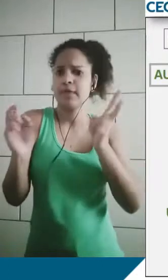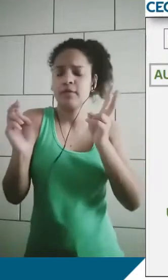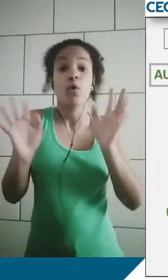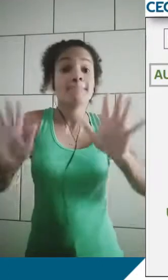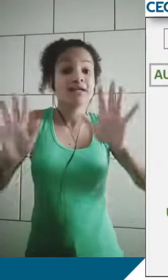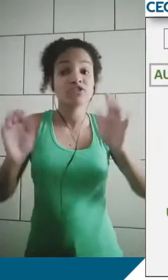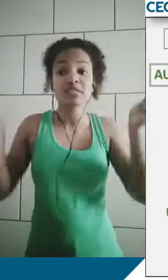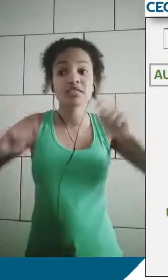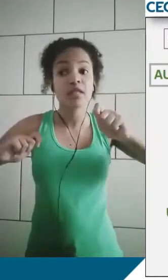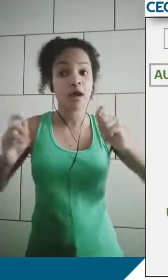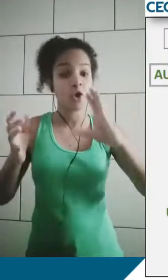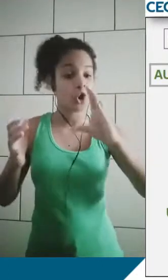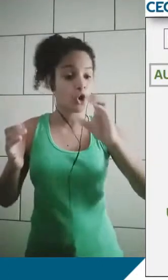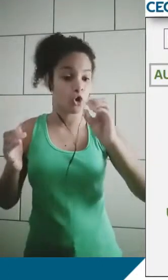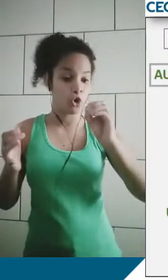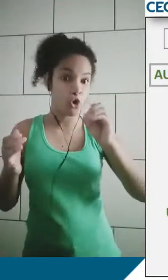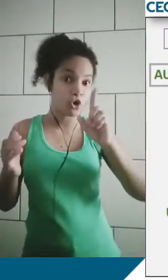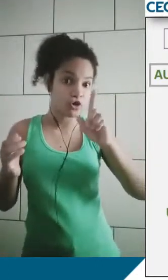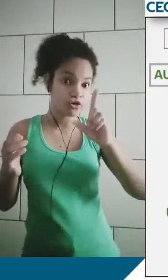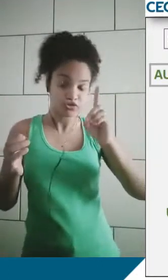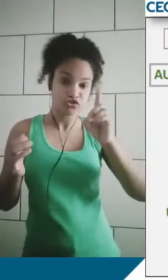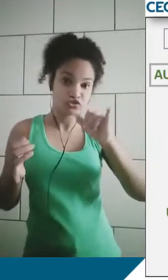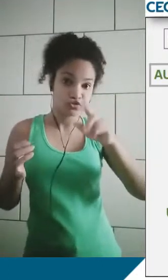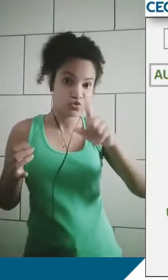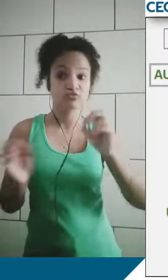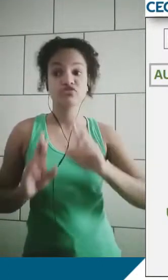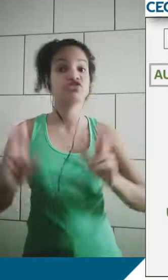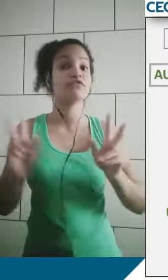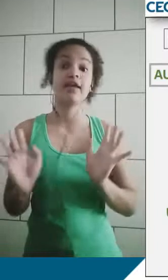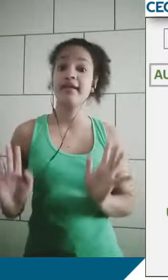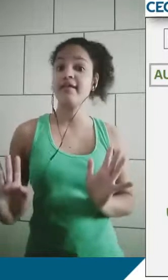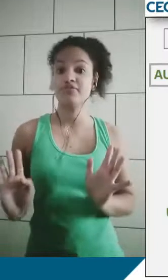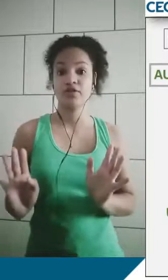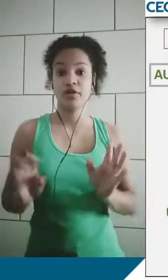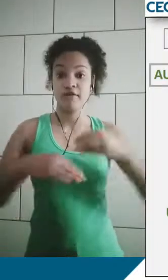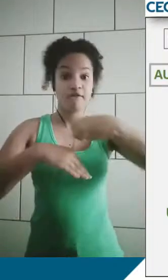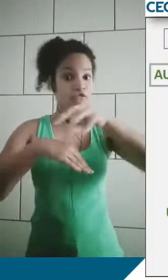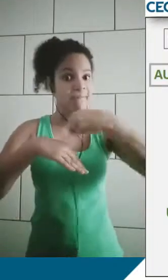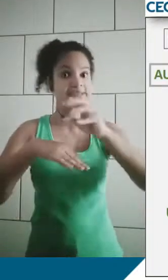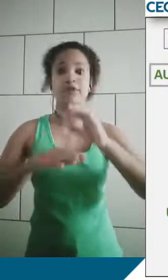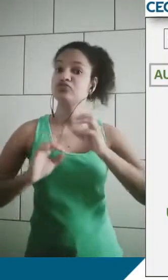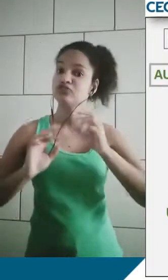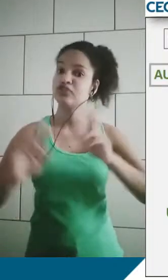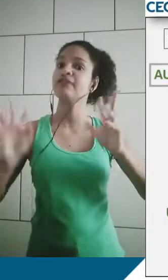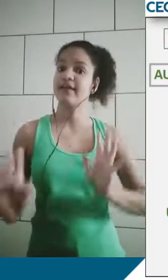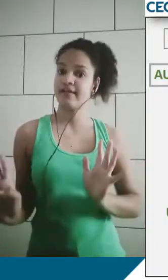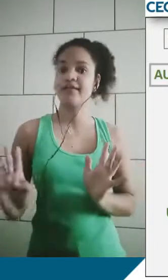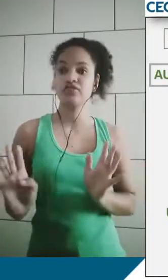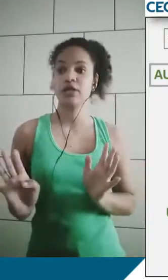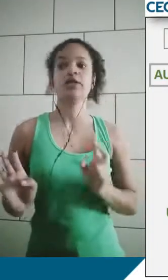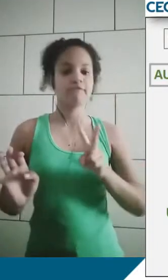codificar, devido a esse processo, RNAs mensageiros diferentes, que vão gerar,